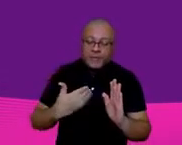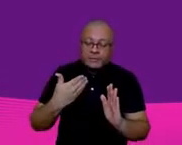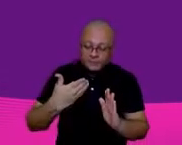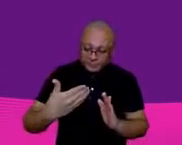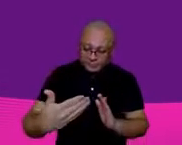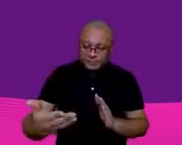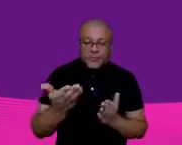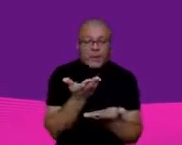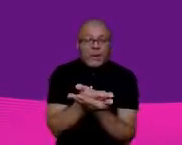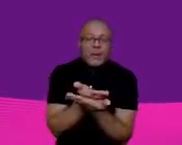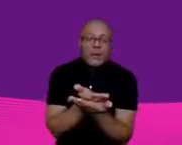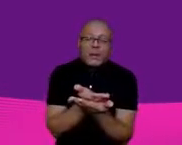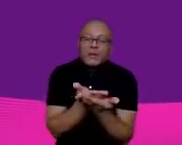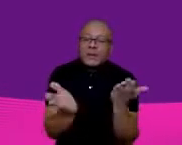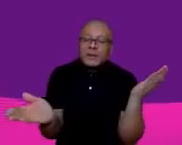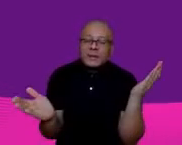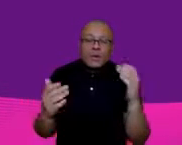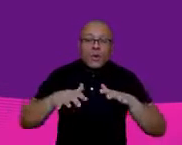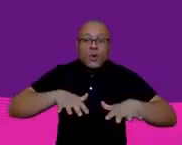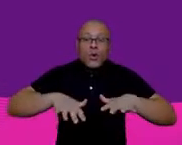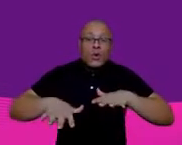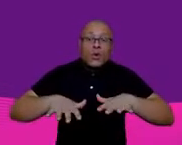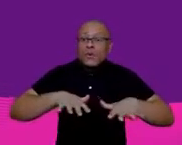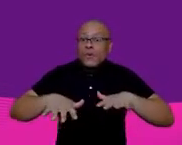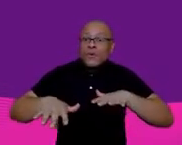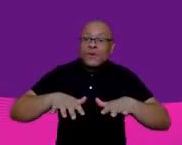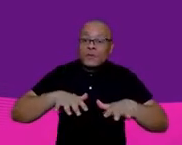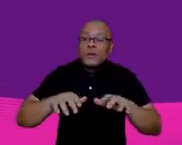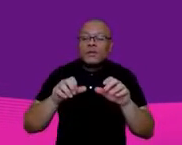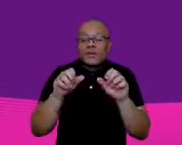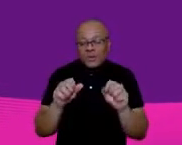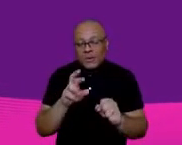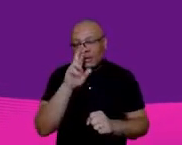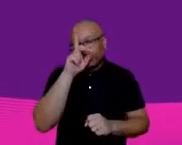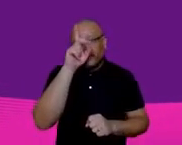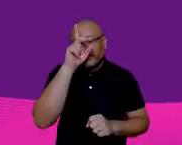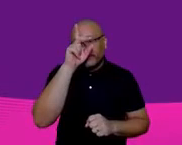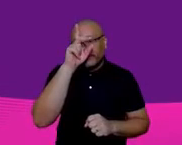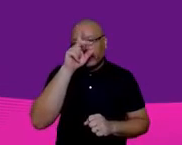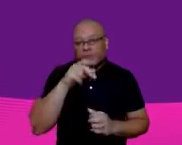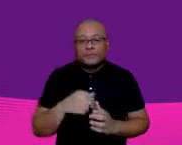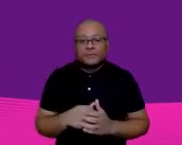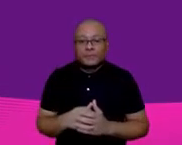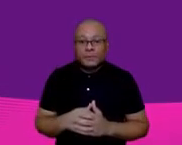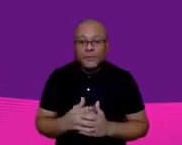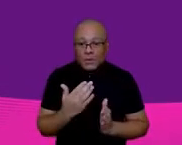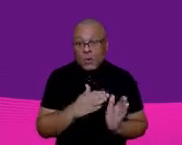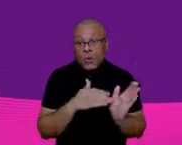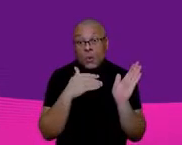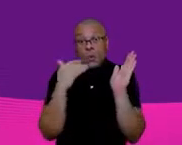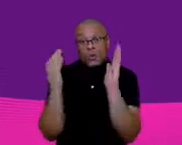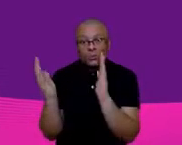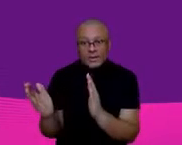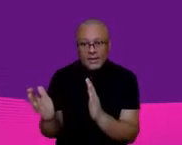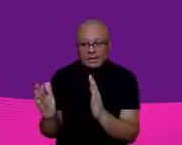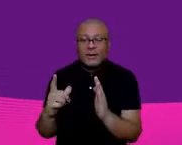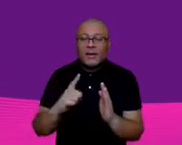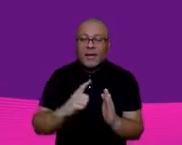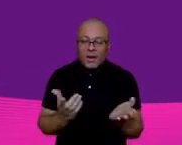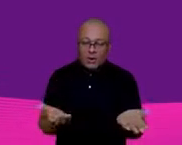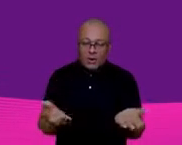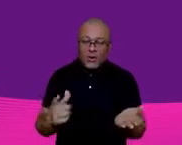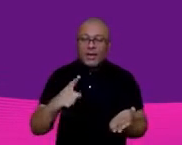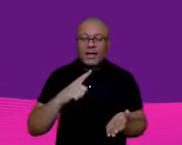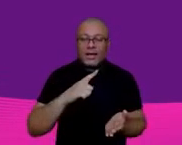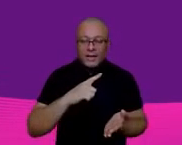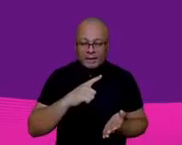a movimentação e o sistema pode falhar. Deste lado, se nós temos agora já